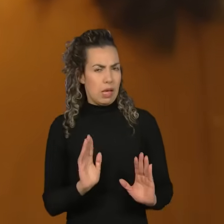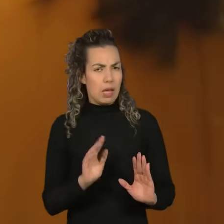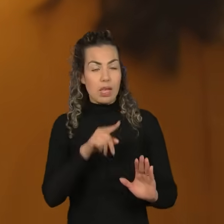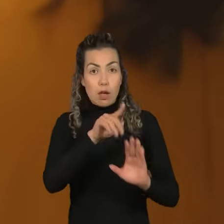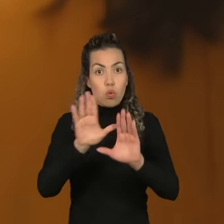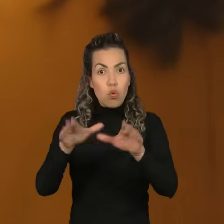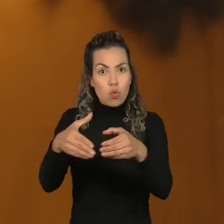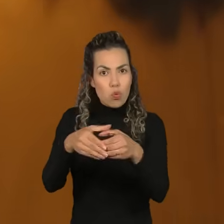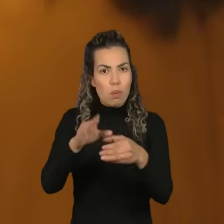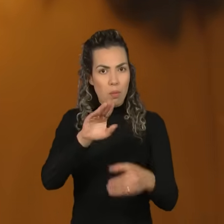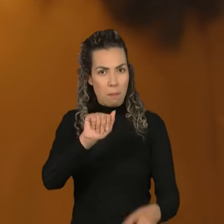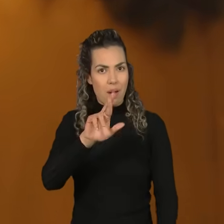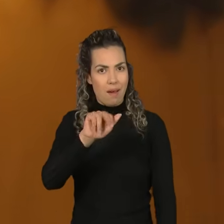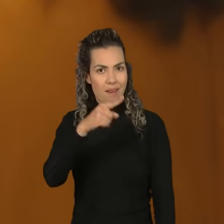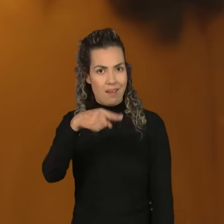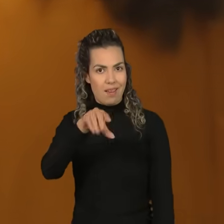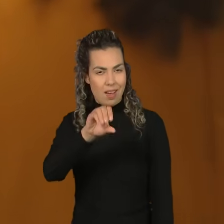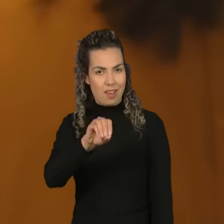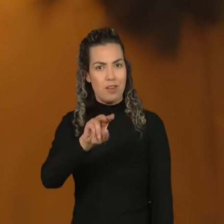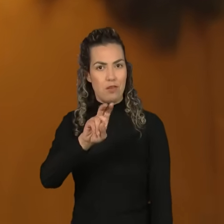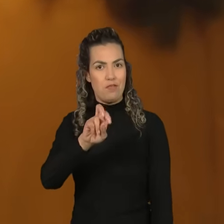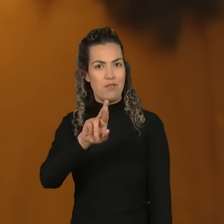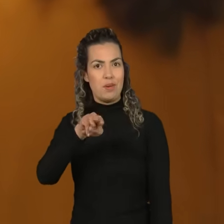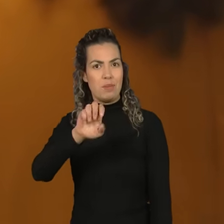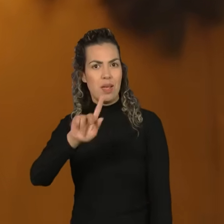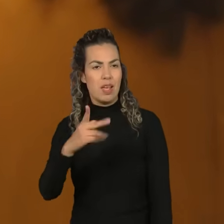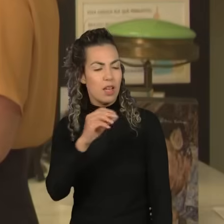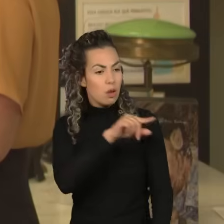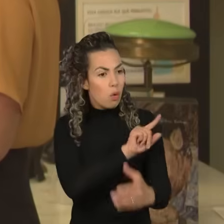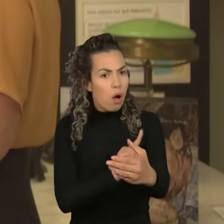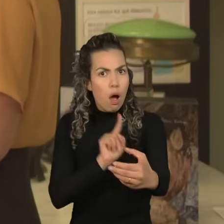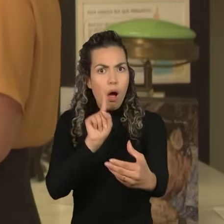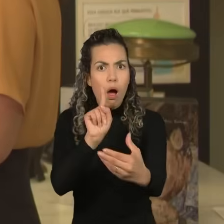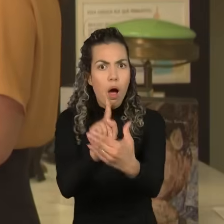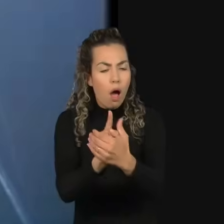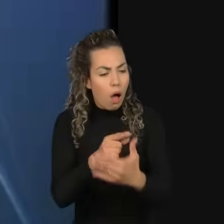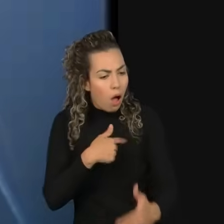foi que eu fiquei certa de que ele era bom mesmo, né? Eu